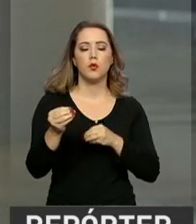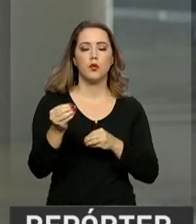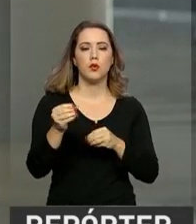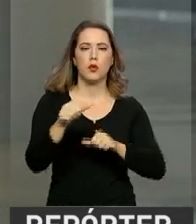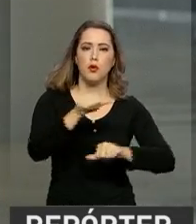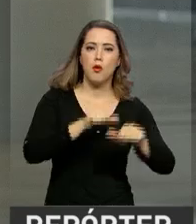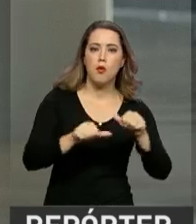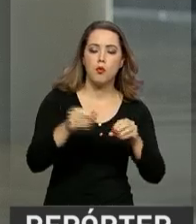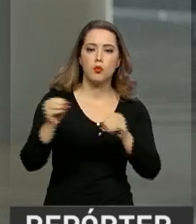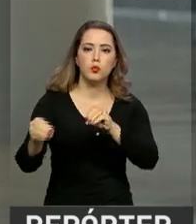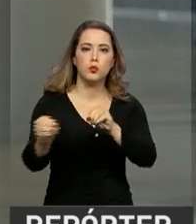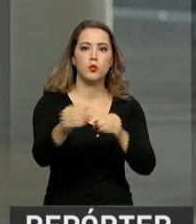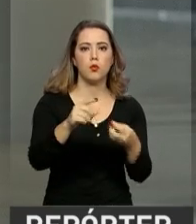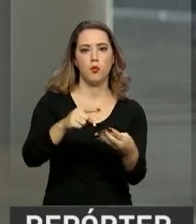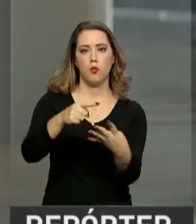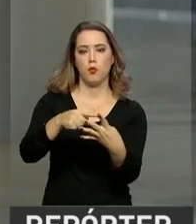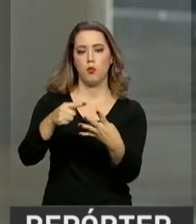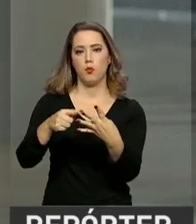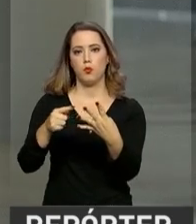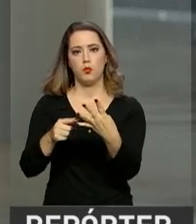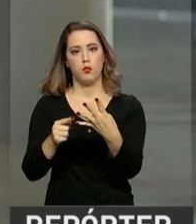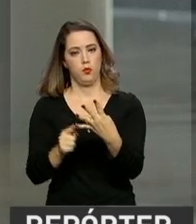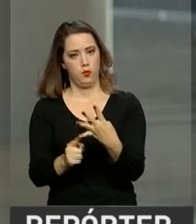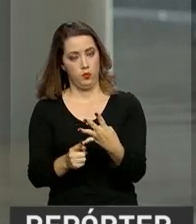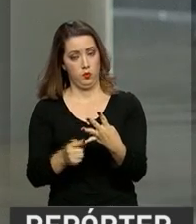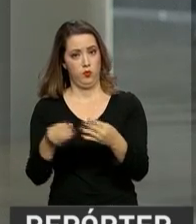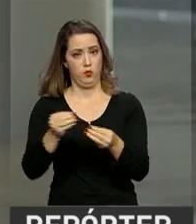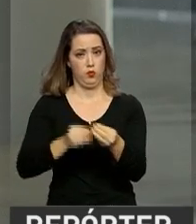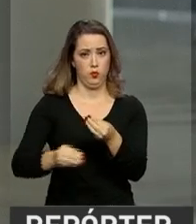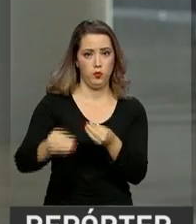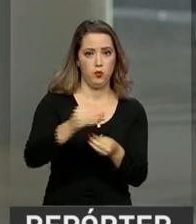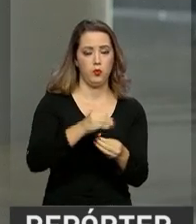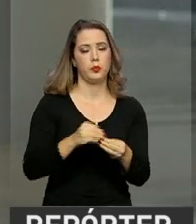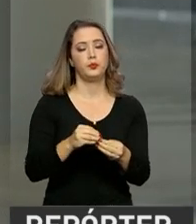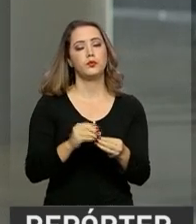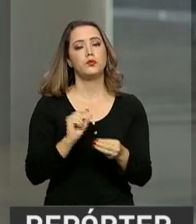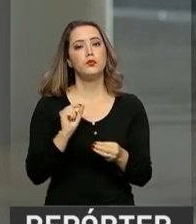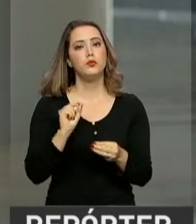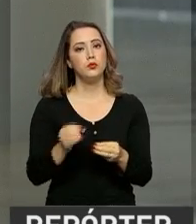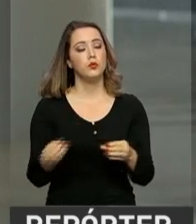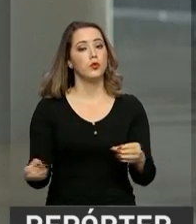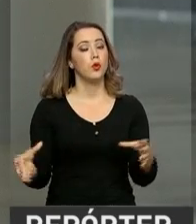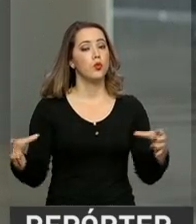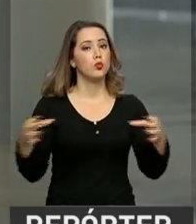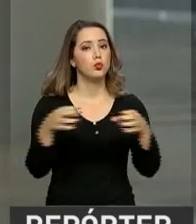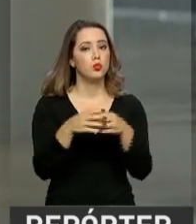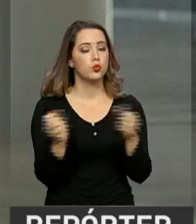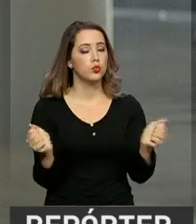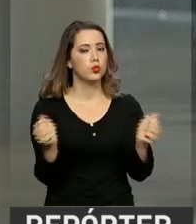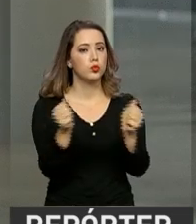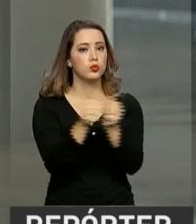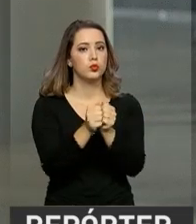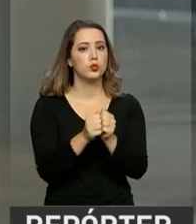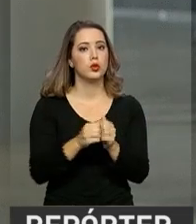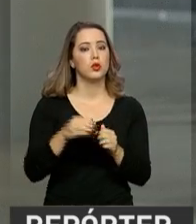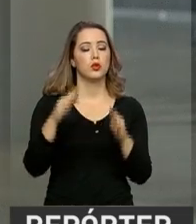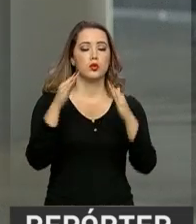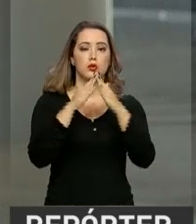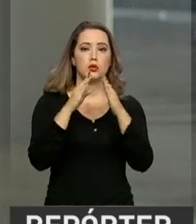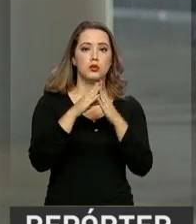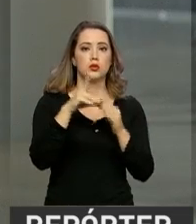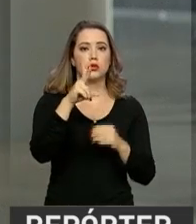especial e outras quatro secretarias do Ministério do Desenvolvimento Social e Agrário paraa estrutura da casa civil da presidência da